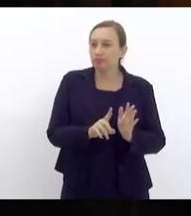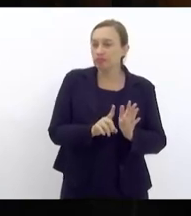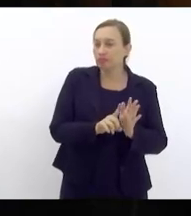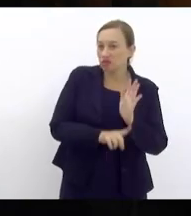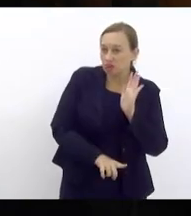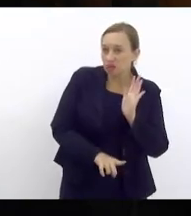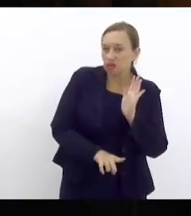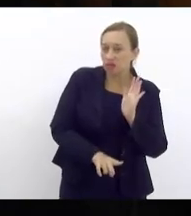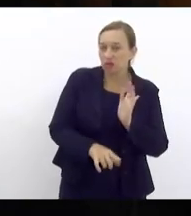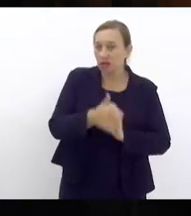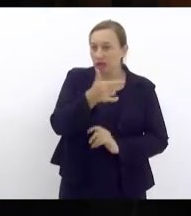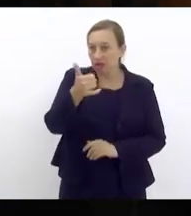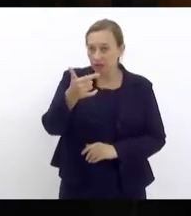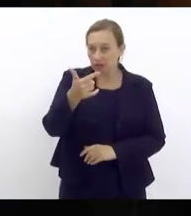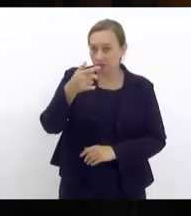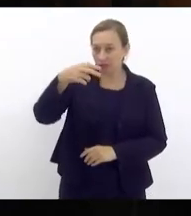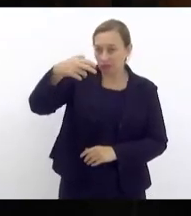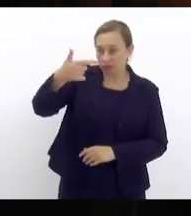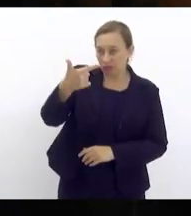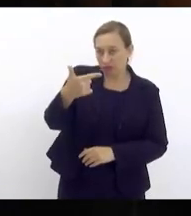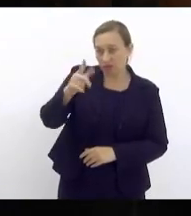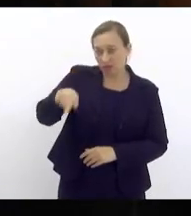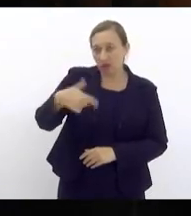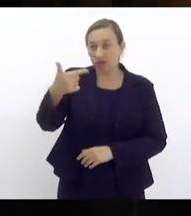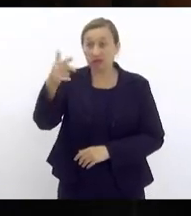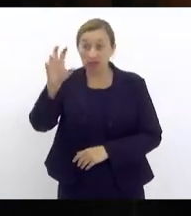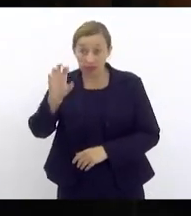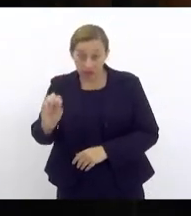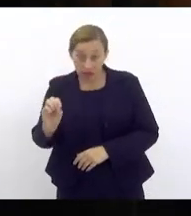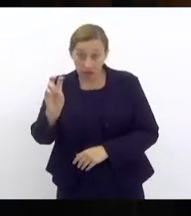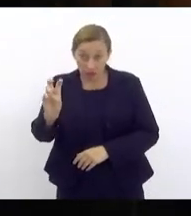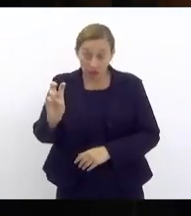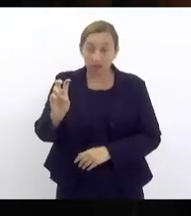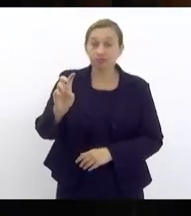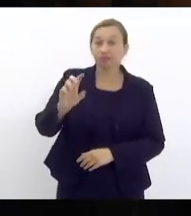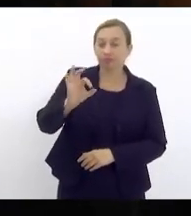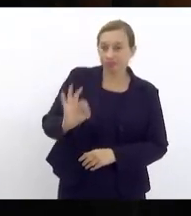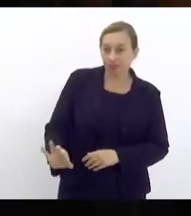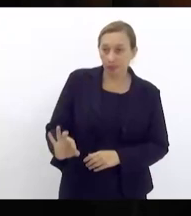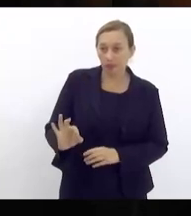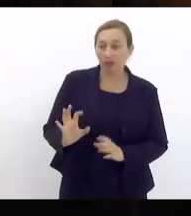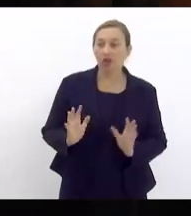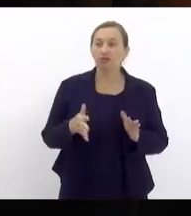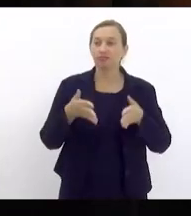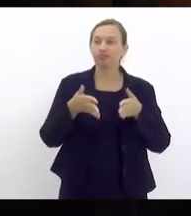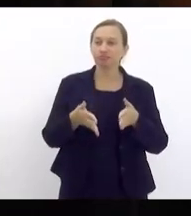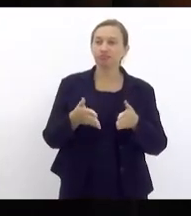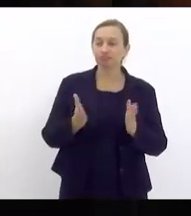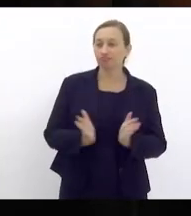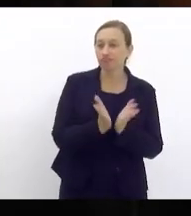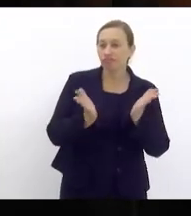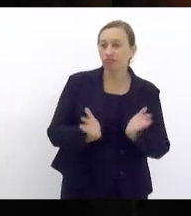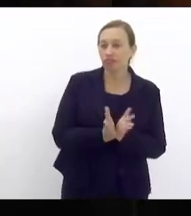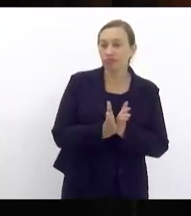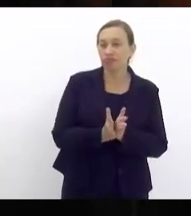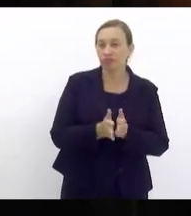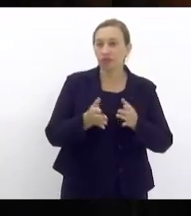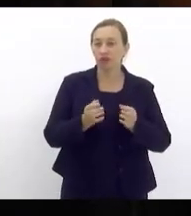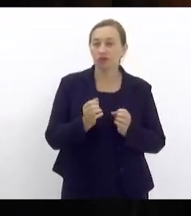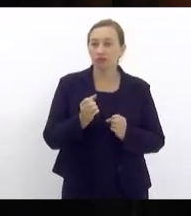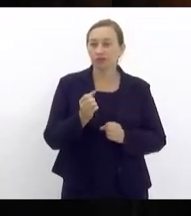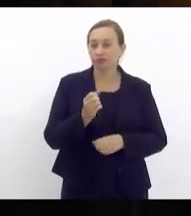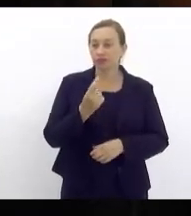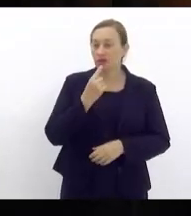12,5% ou seja o Brasil hoje é o epicentro do mundo da pobreza menstrual daquilo que é